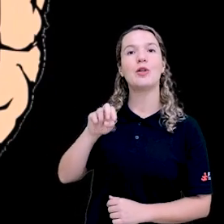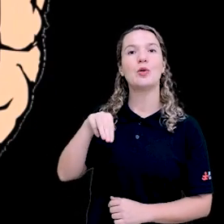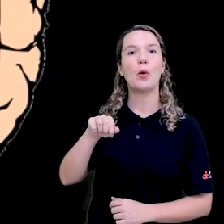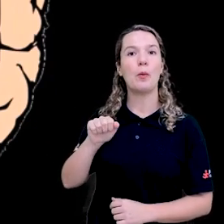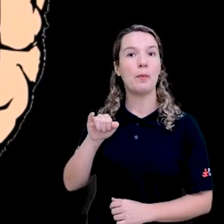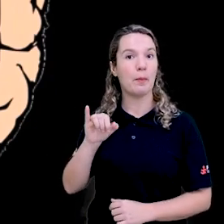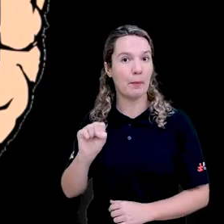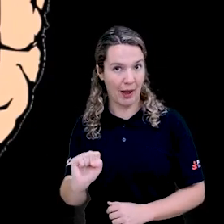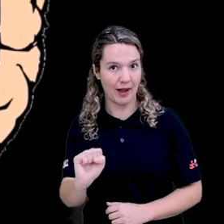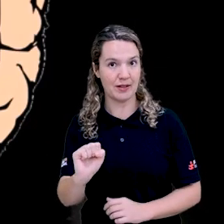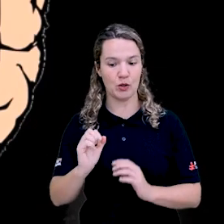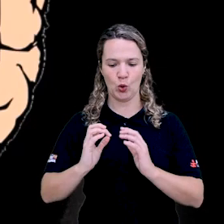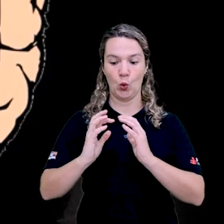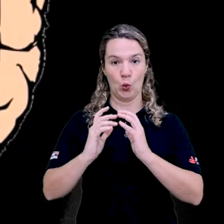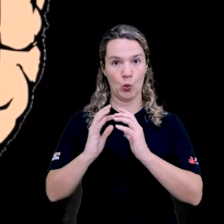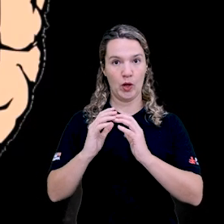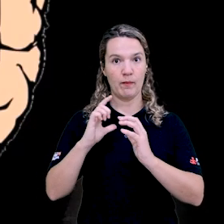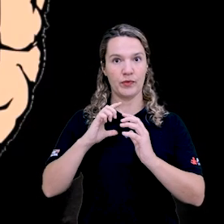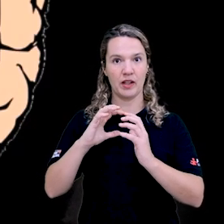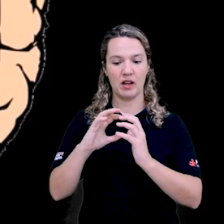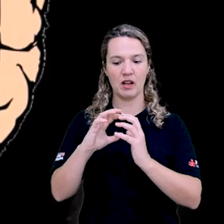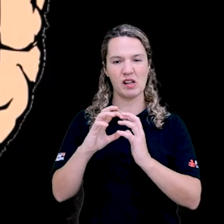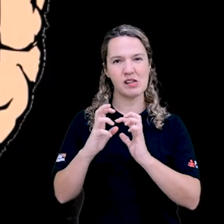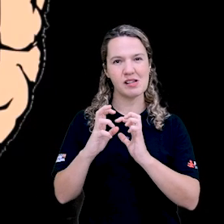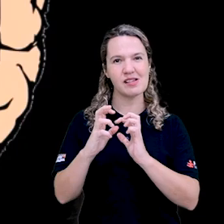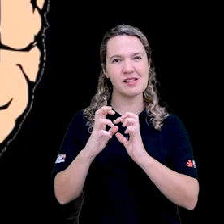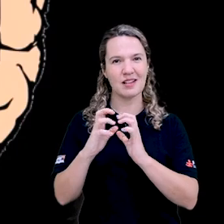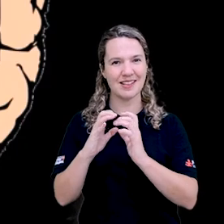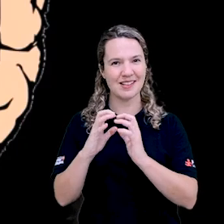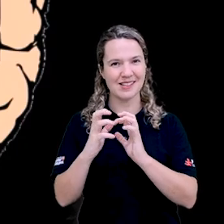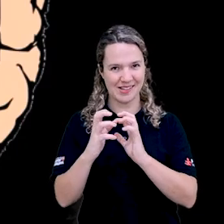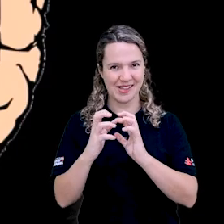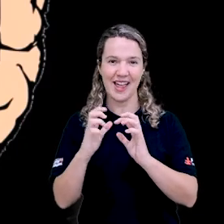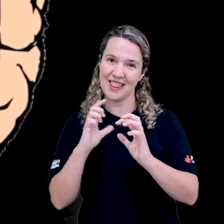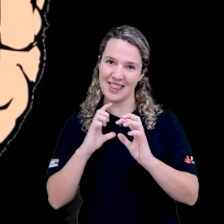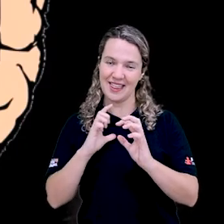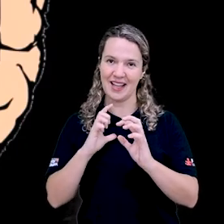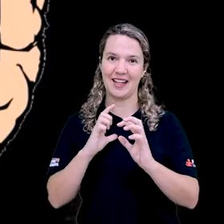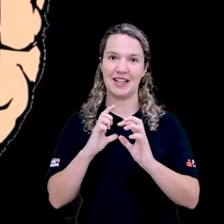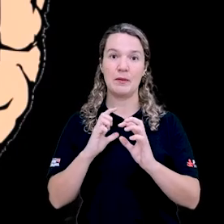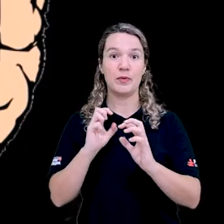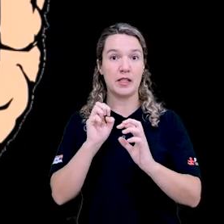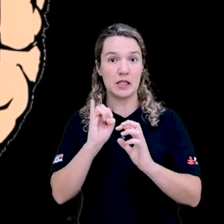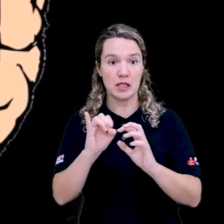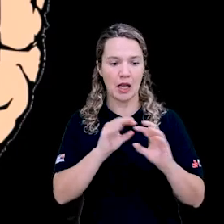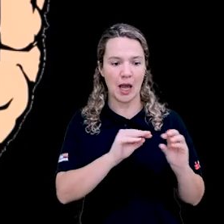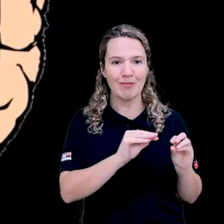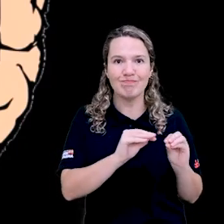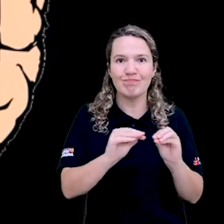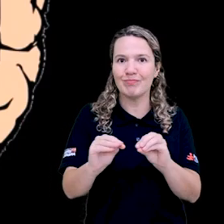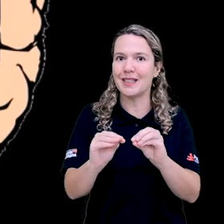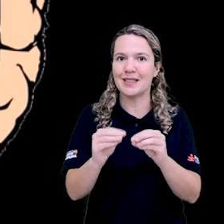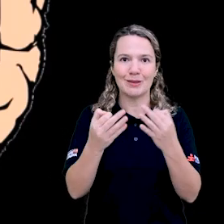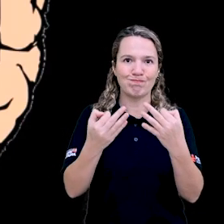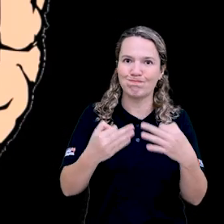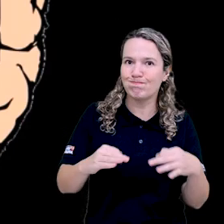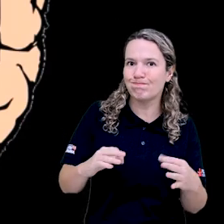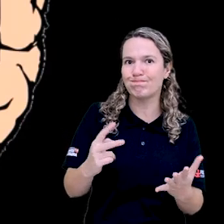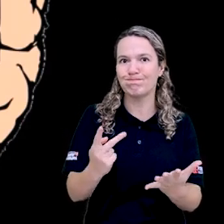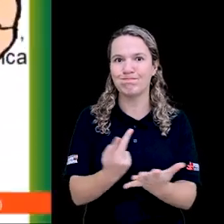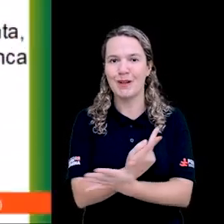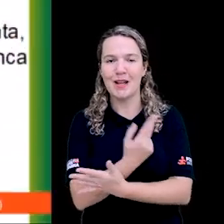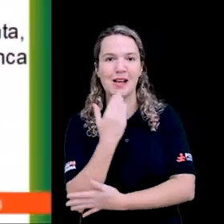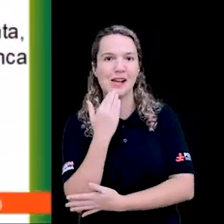e muitos sulcos, ou seja, ele é todo enrugadinho. E quando a migração não se dá adequadamente,